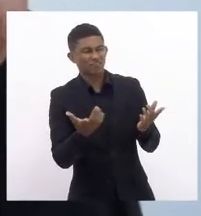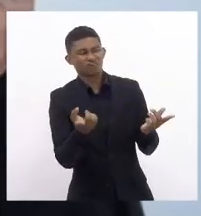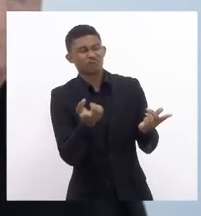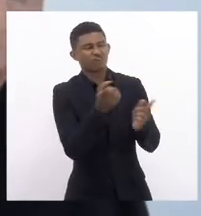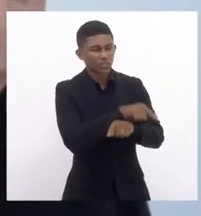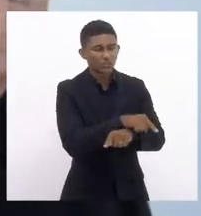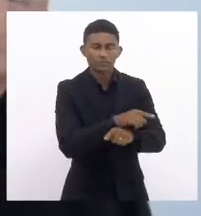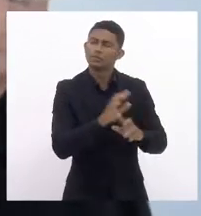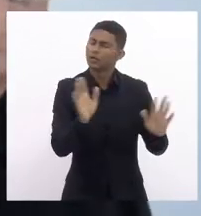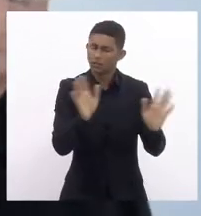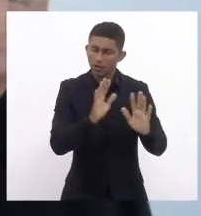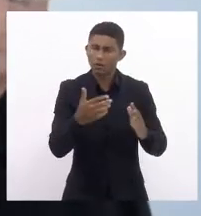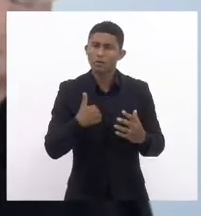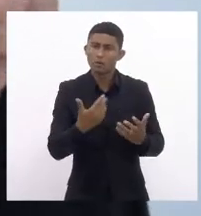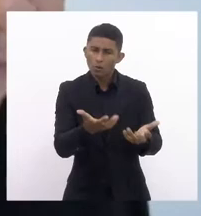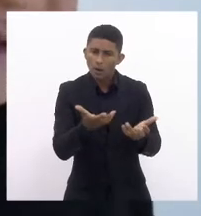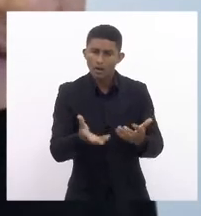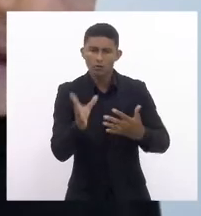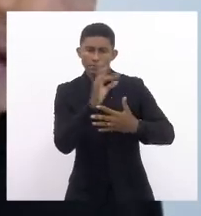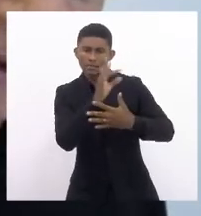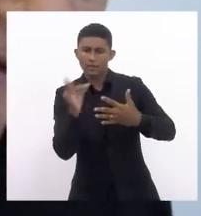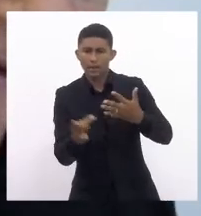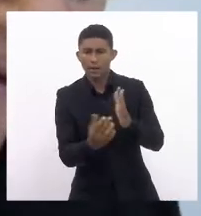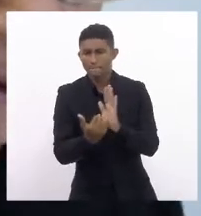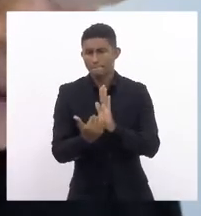e que, em vez de ser